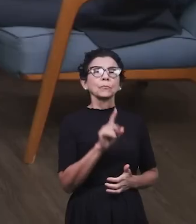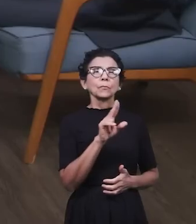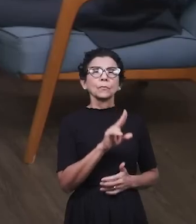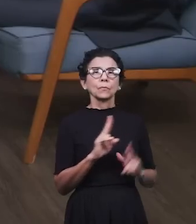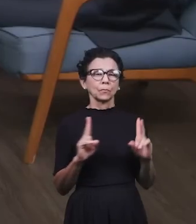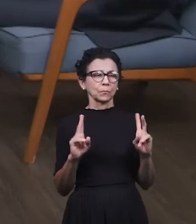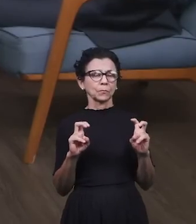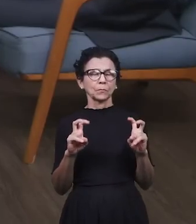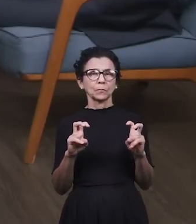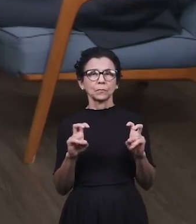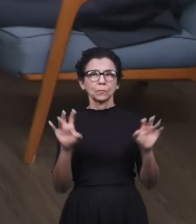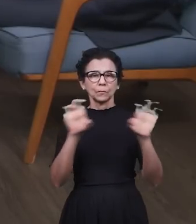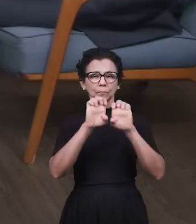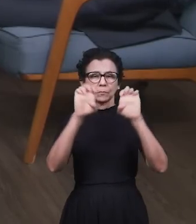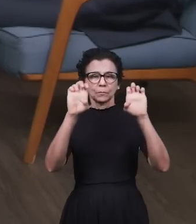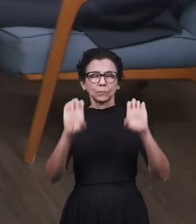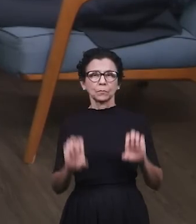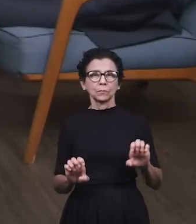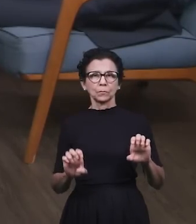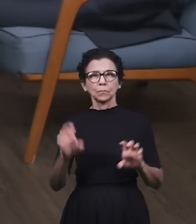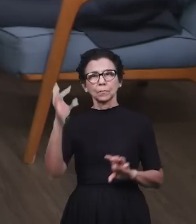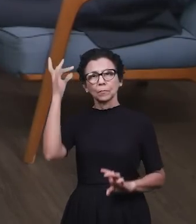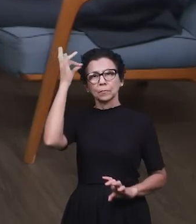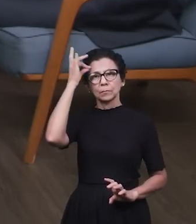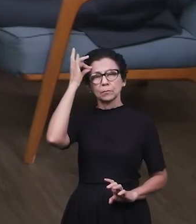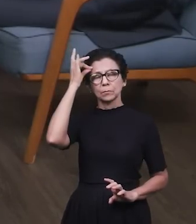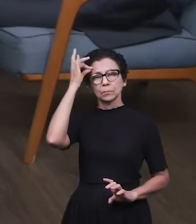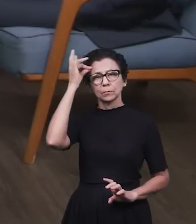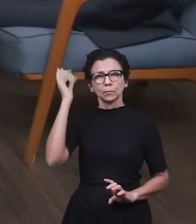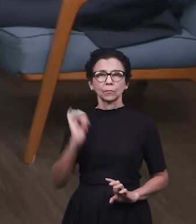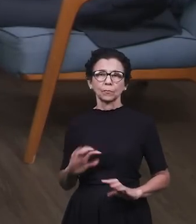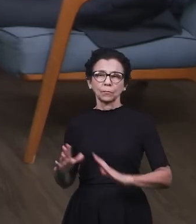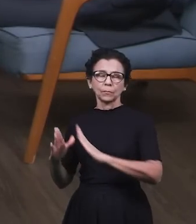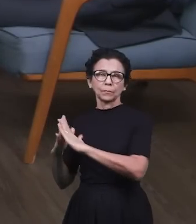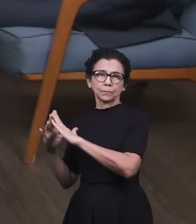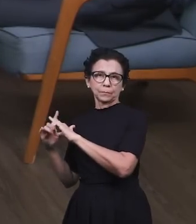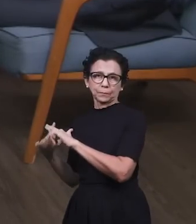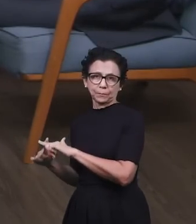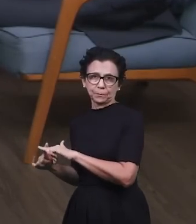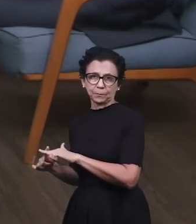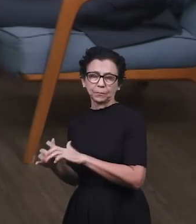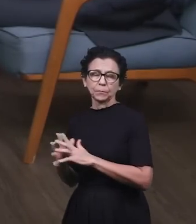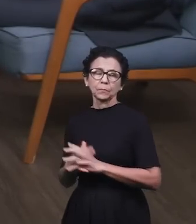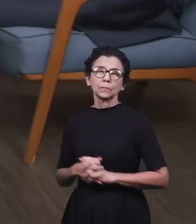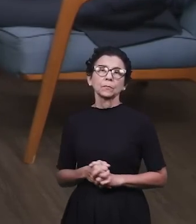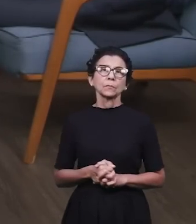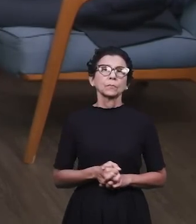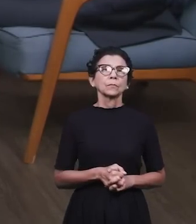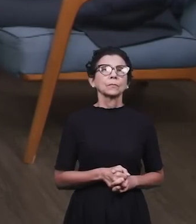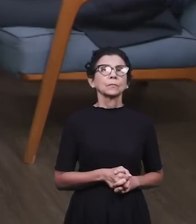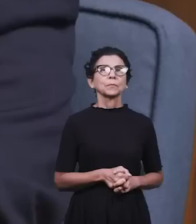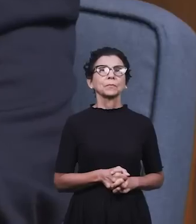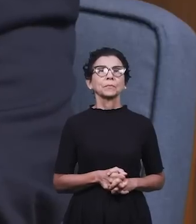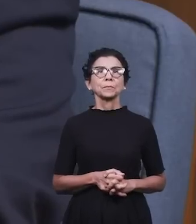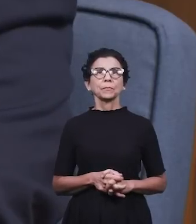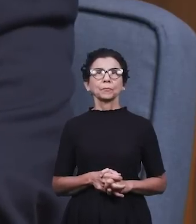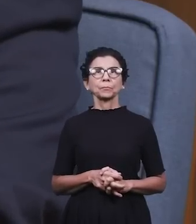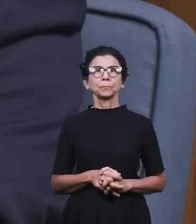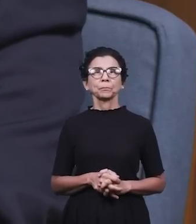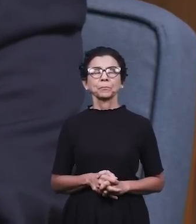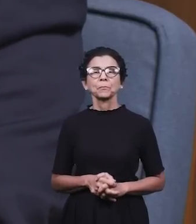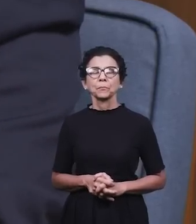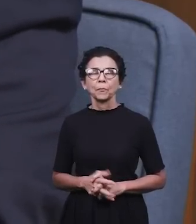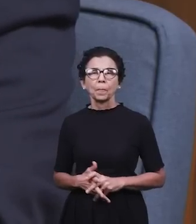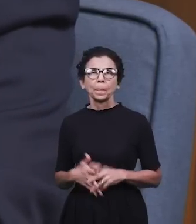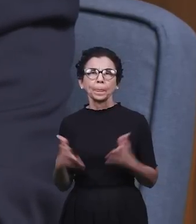igreja. Nos nossos dias, você com um telefone, um computador à mão e